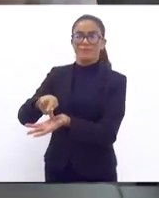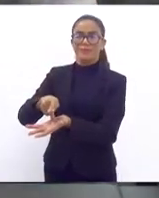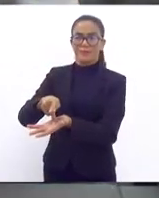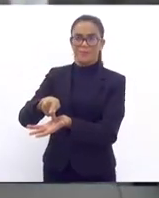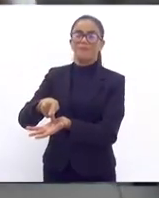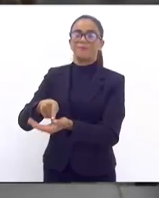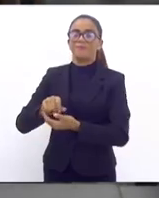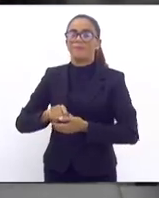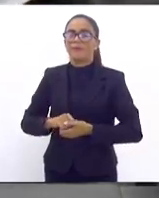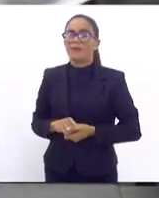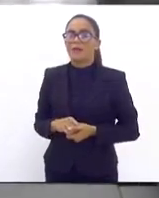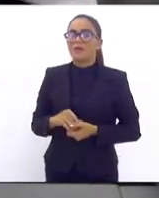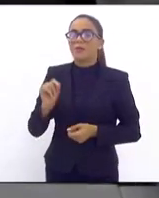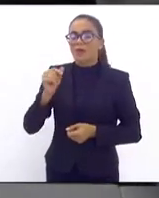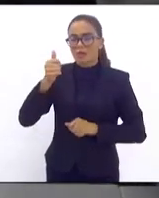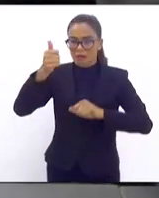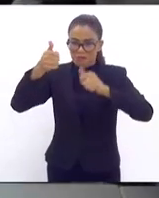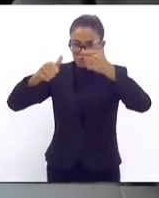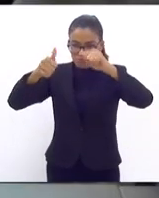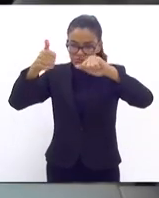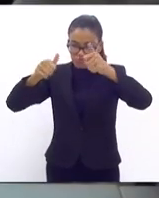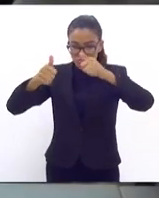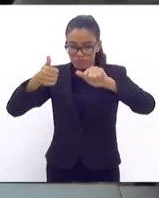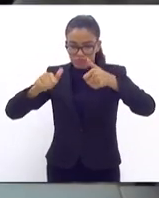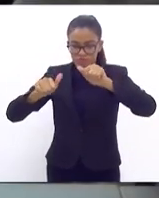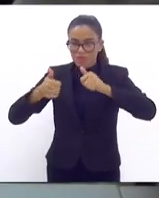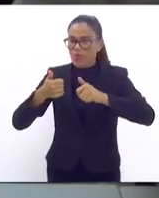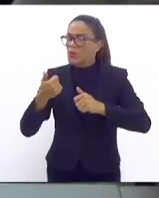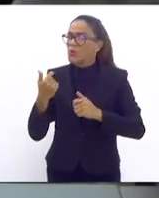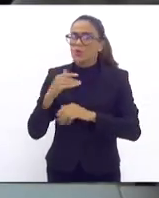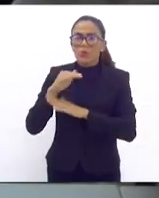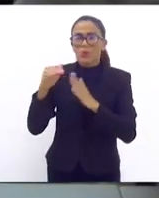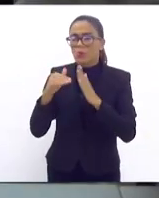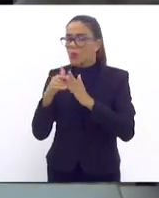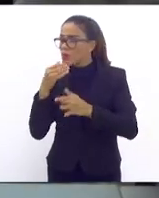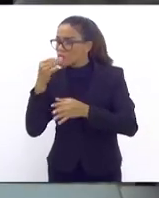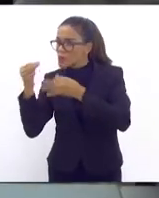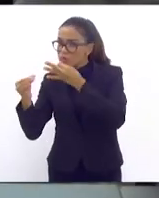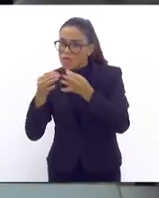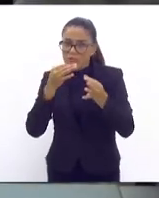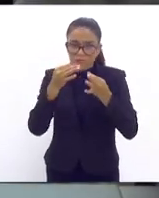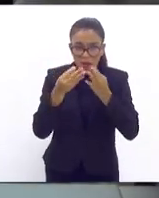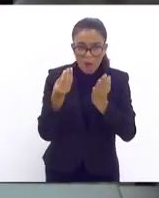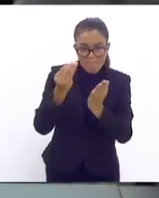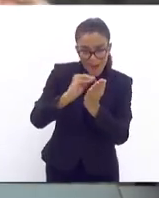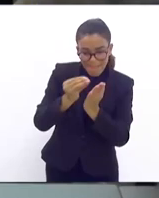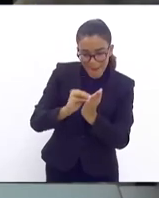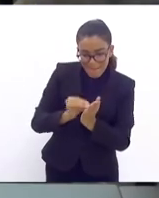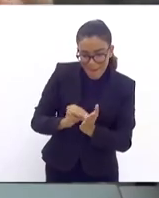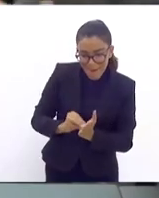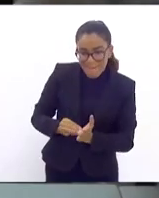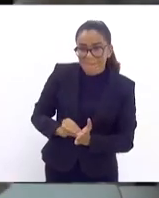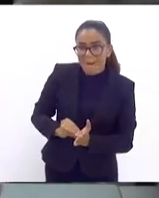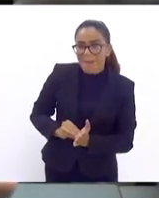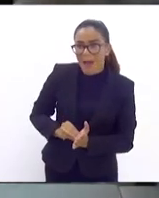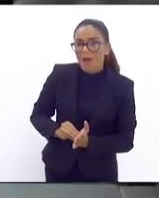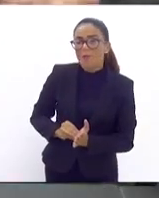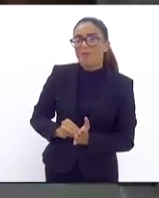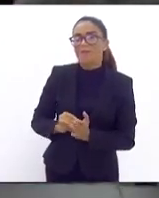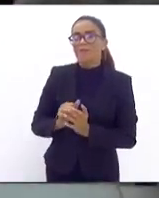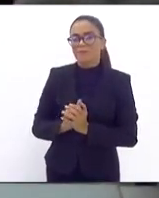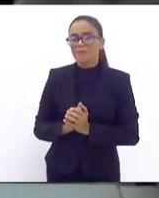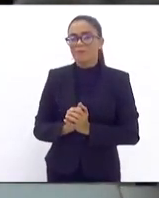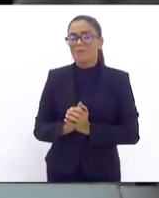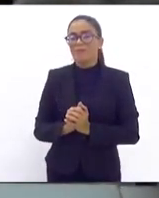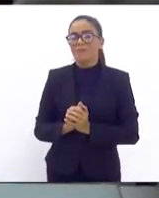segunda oportunidade de rever todas as questões que estão sendo colocadas aqui, porque terão todos os dados da audiência pública, o